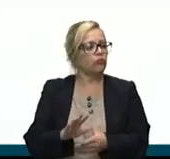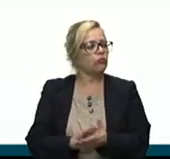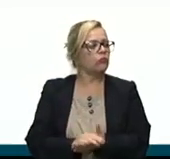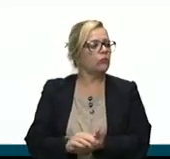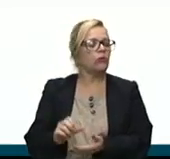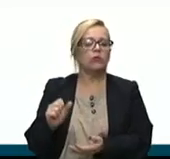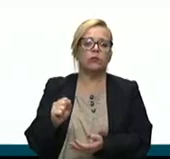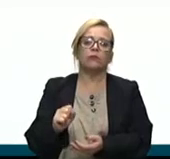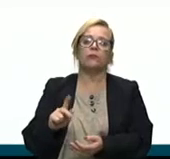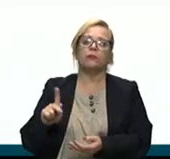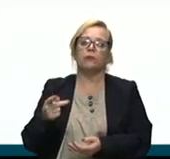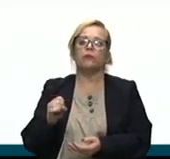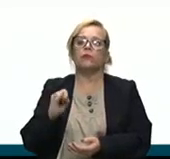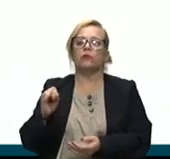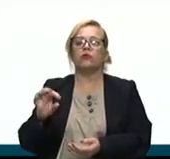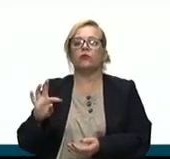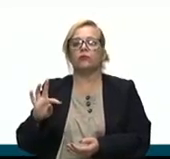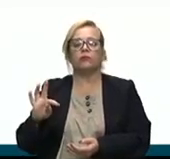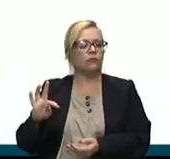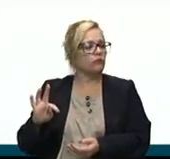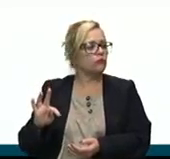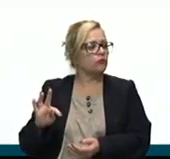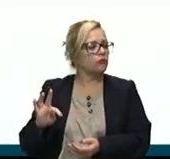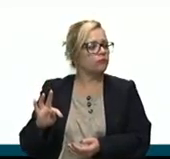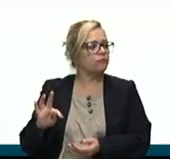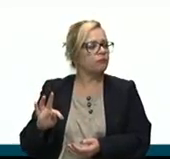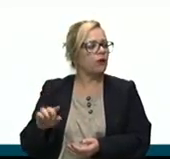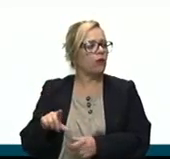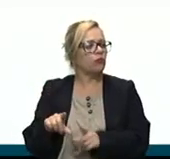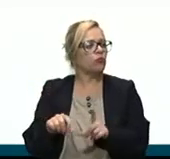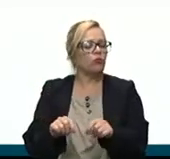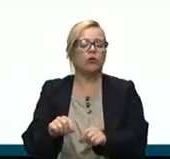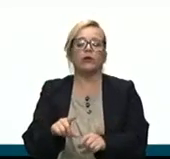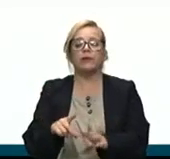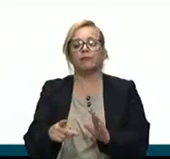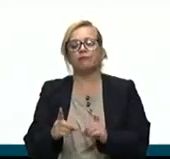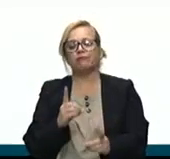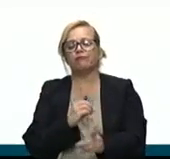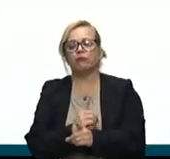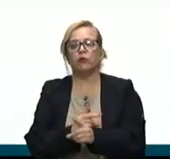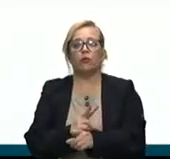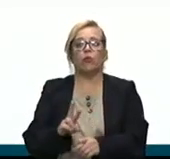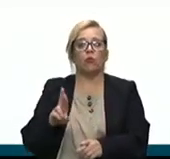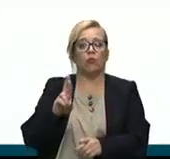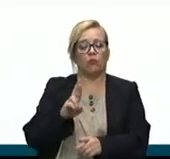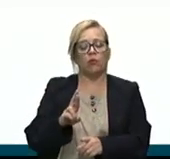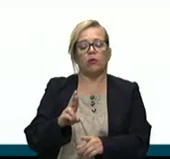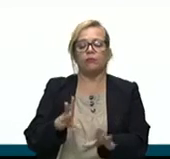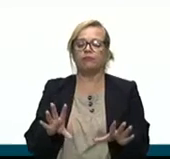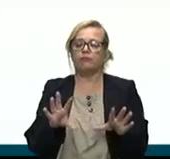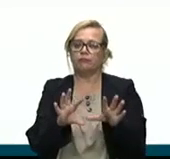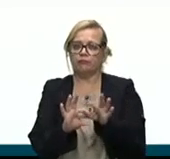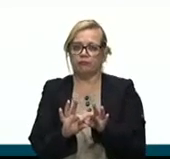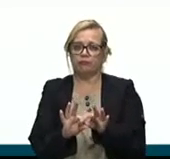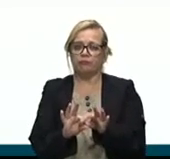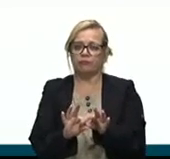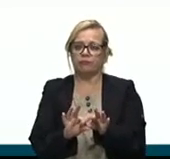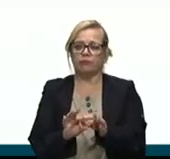Replay até aparecer a opção do R, que é o nosso coeficiente de correlação.